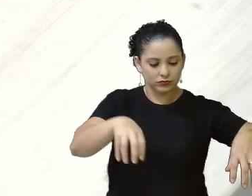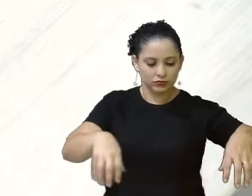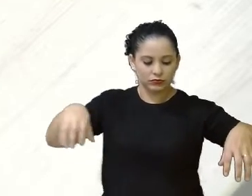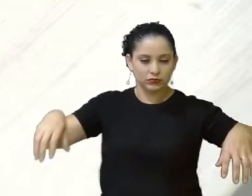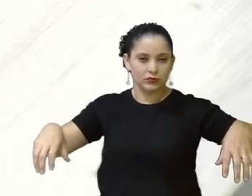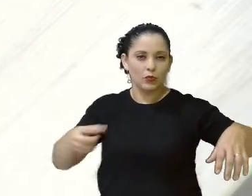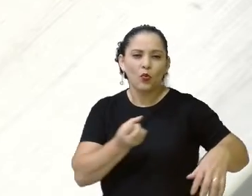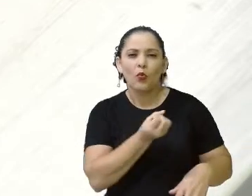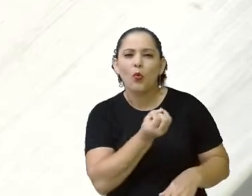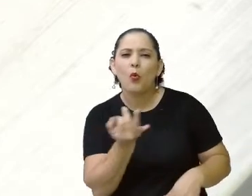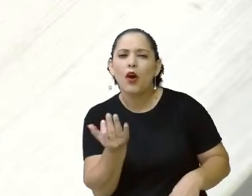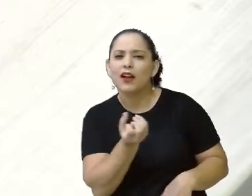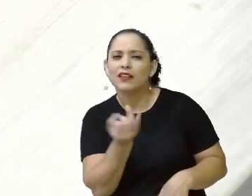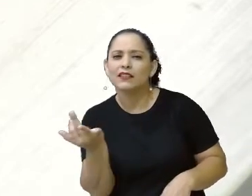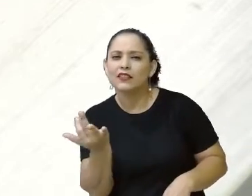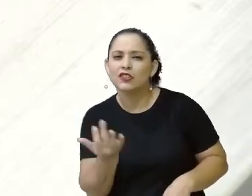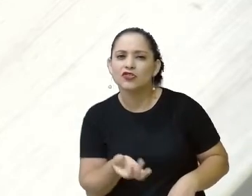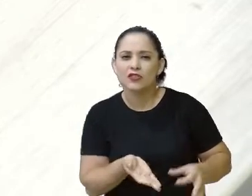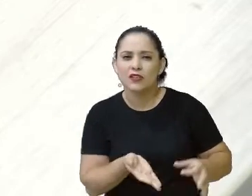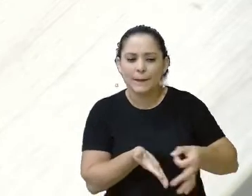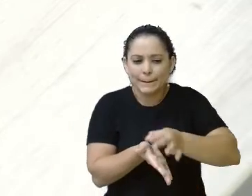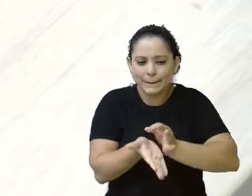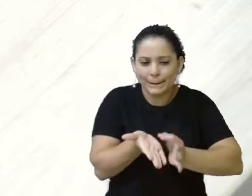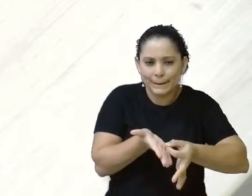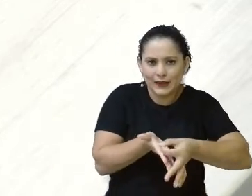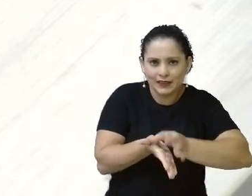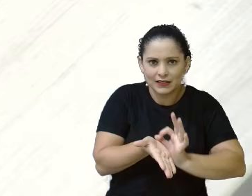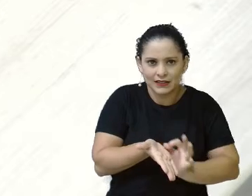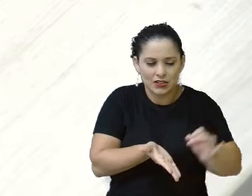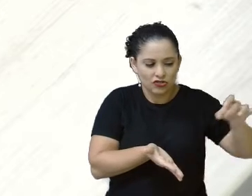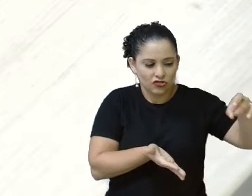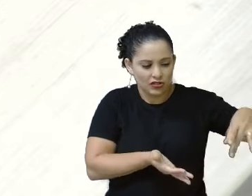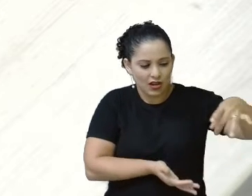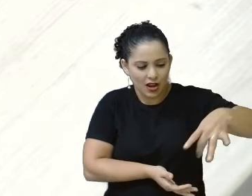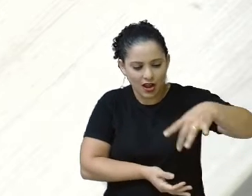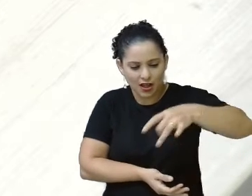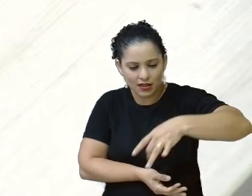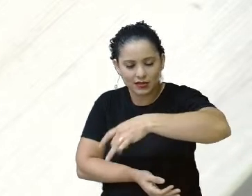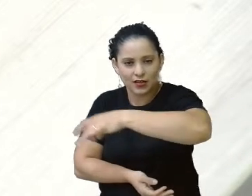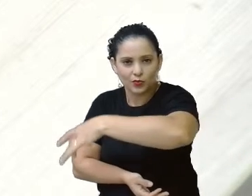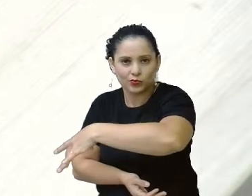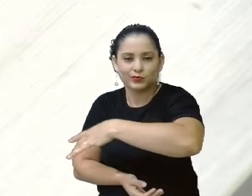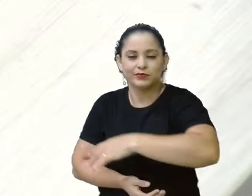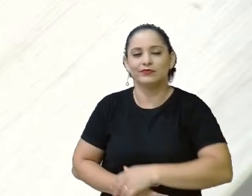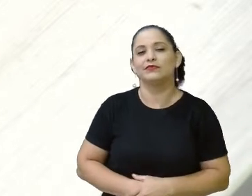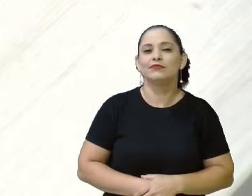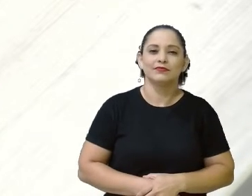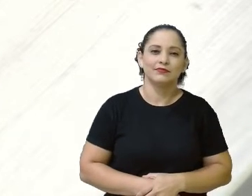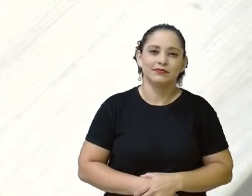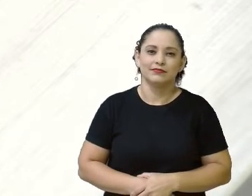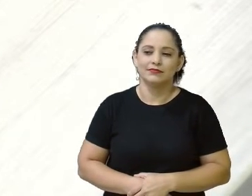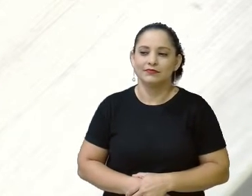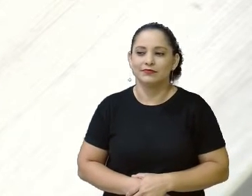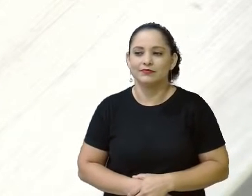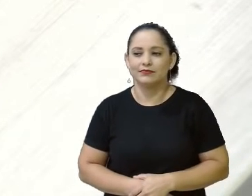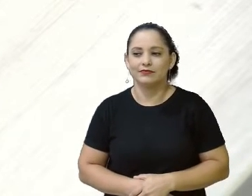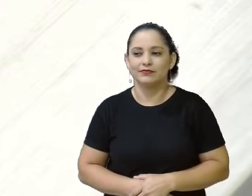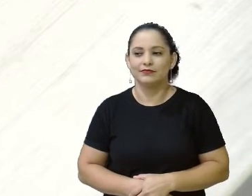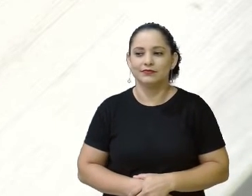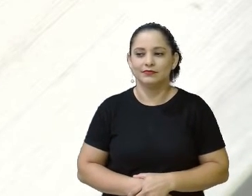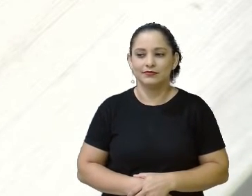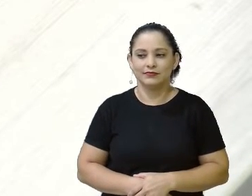Quantas pedrinhas eu tenho em cada grupo desse? 1, 2, 3, 4, 5, 6,